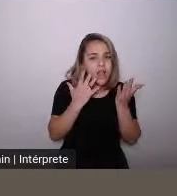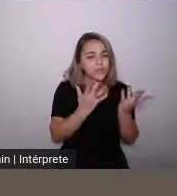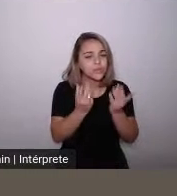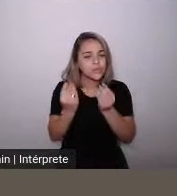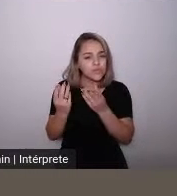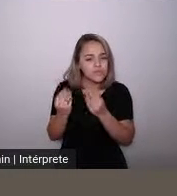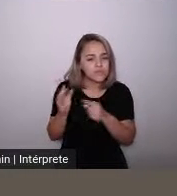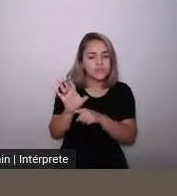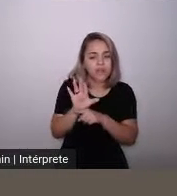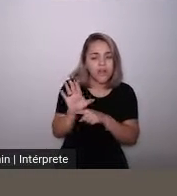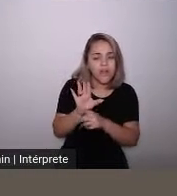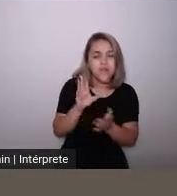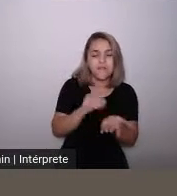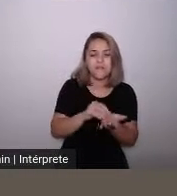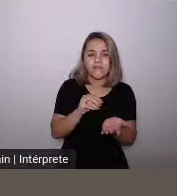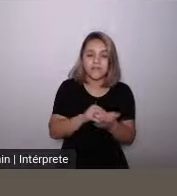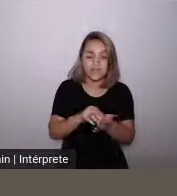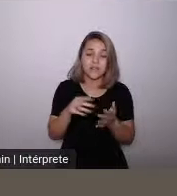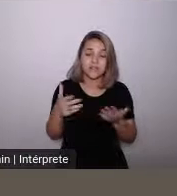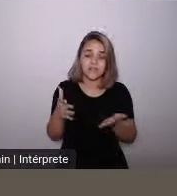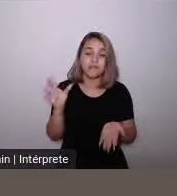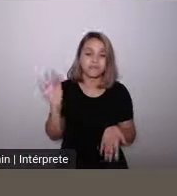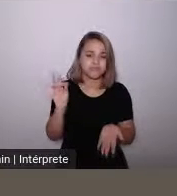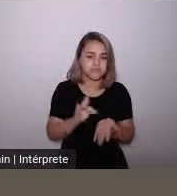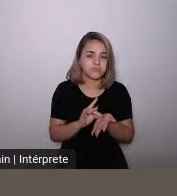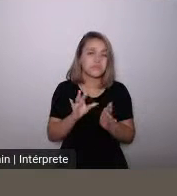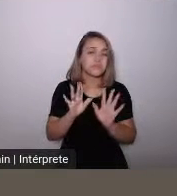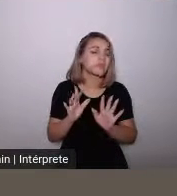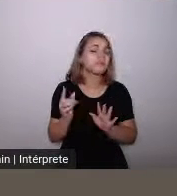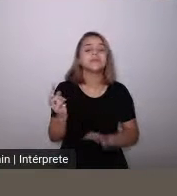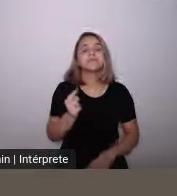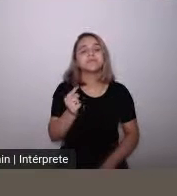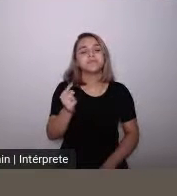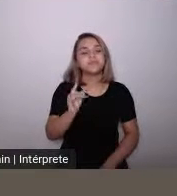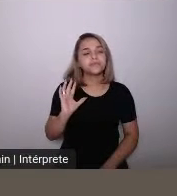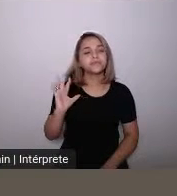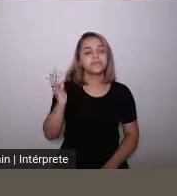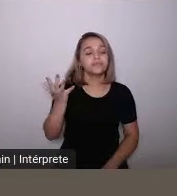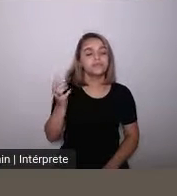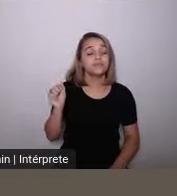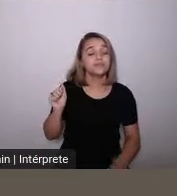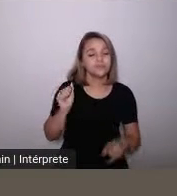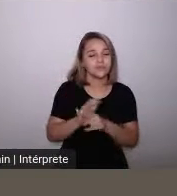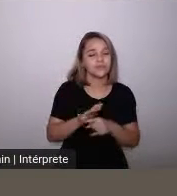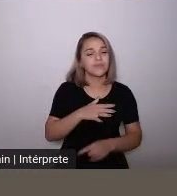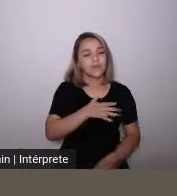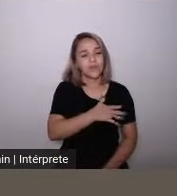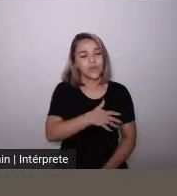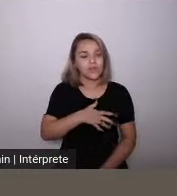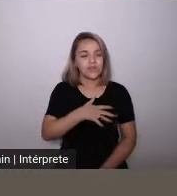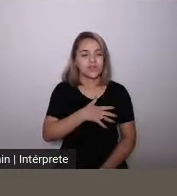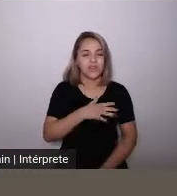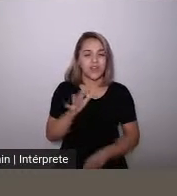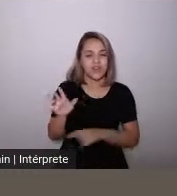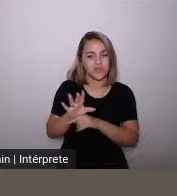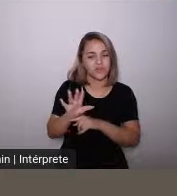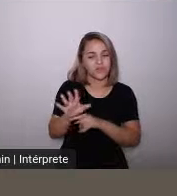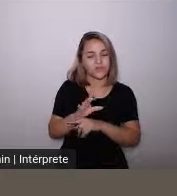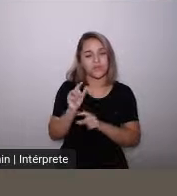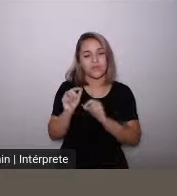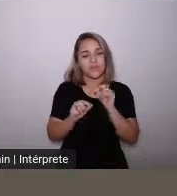Sandra teve razão. Mas a primeira das causas que o impediram de gostar do filme é impagável. Diz que o emprego